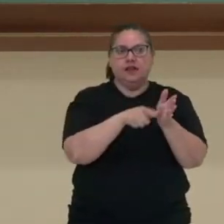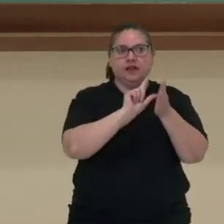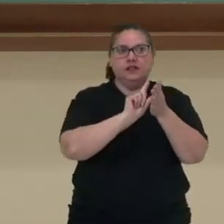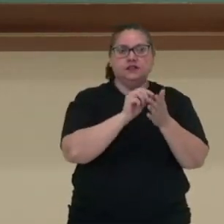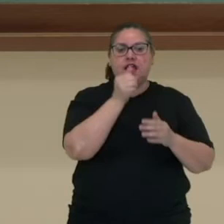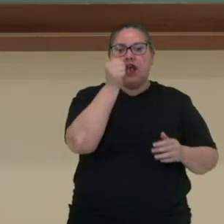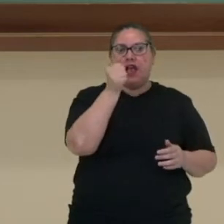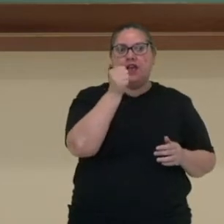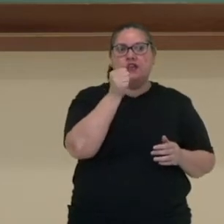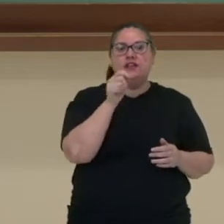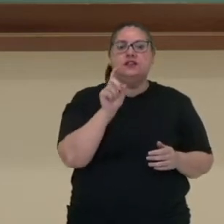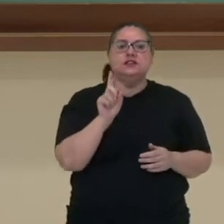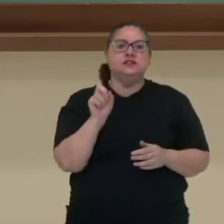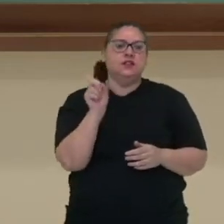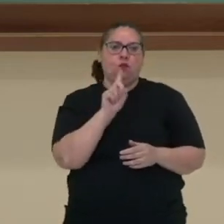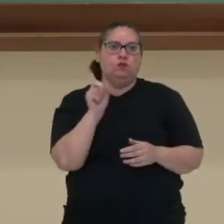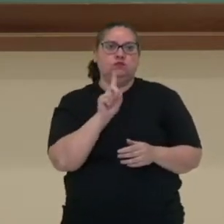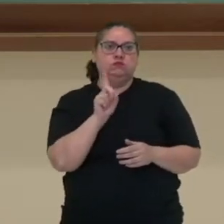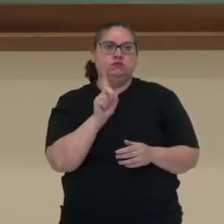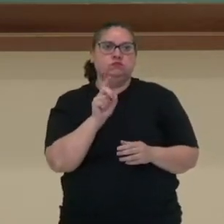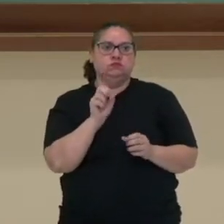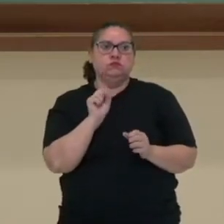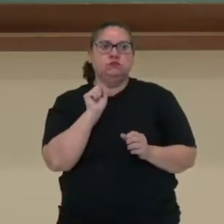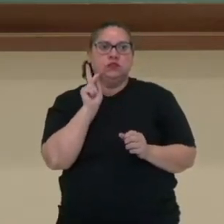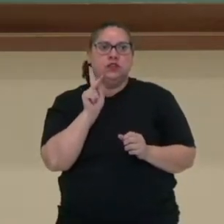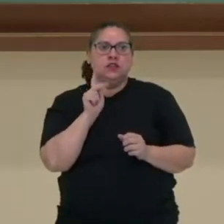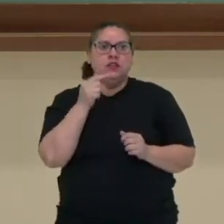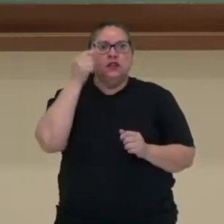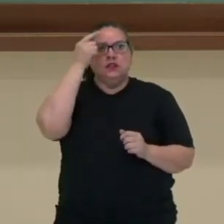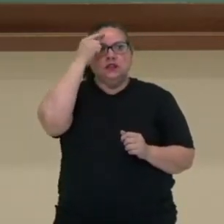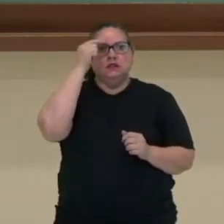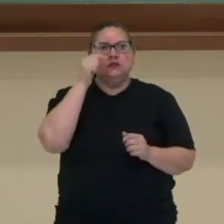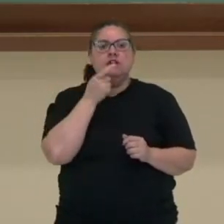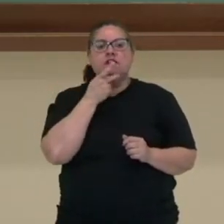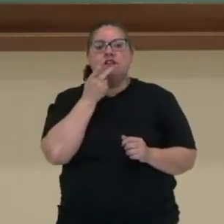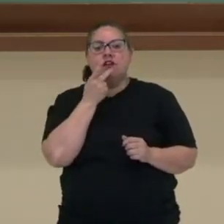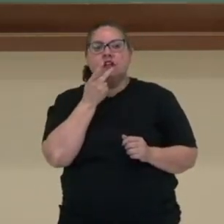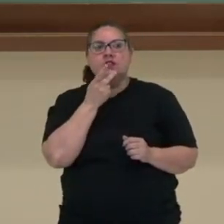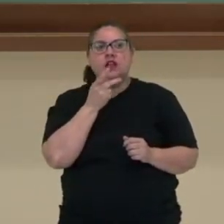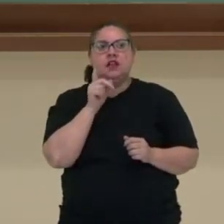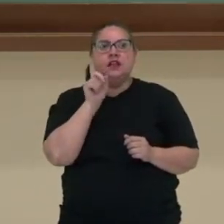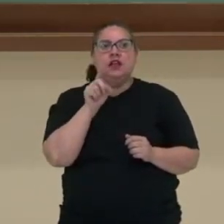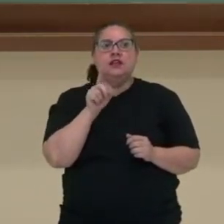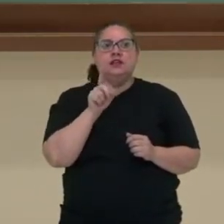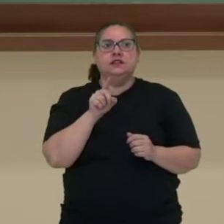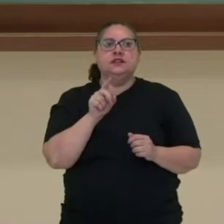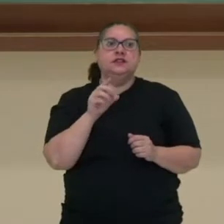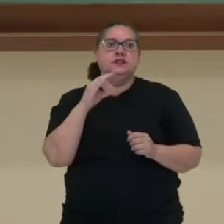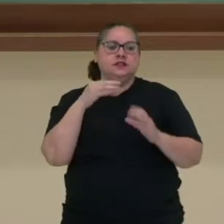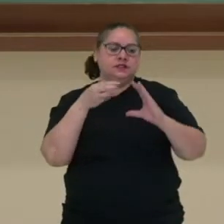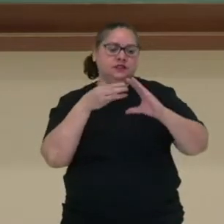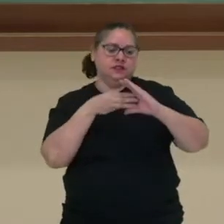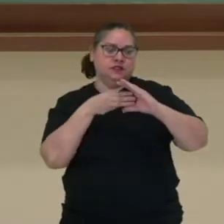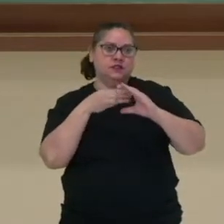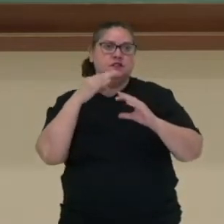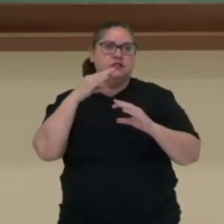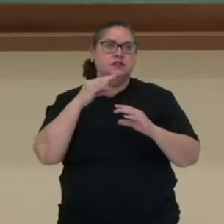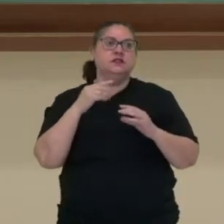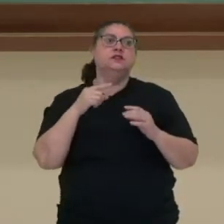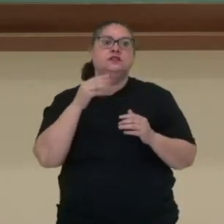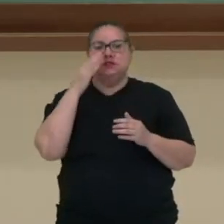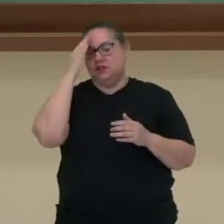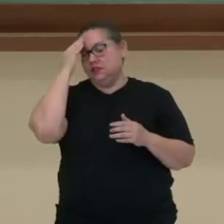esse A é de negação, ok? Então, se eu falo que um ser é celular,